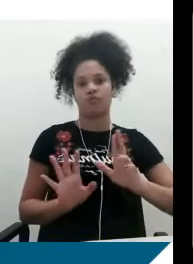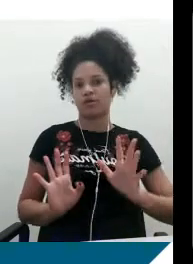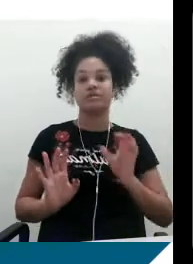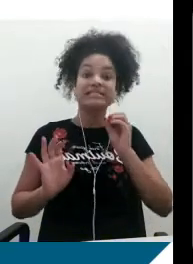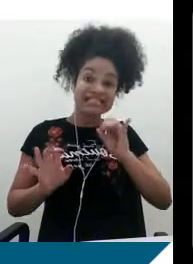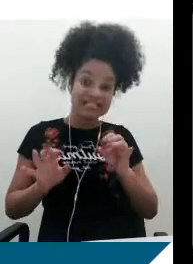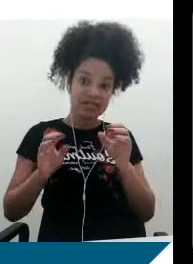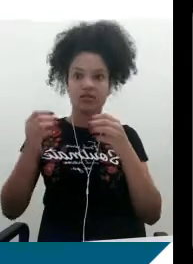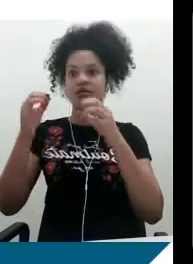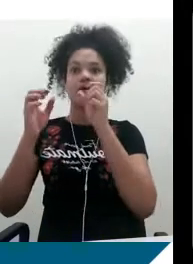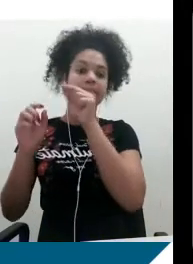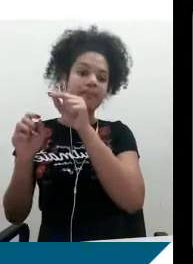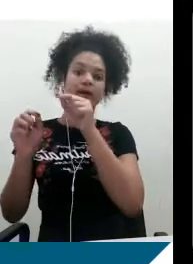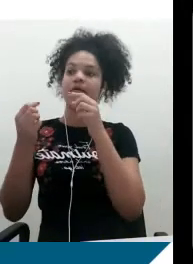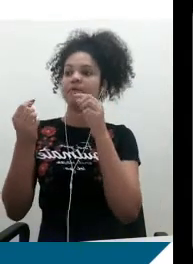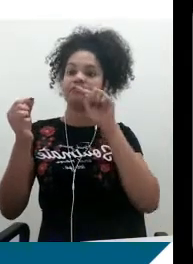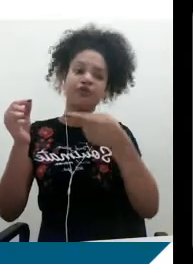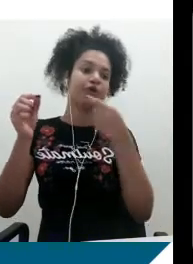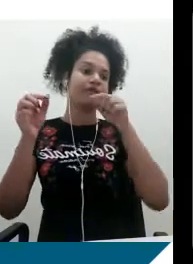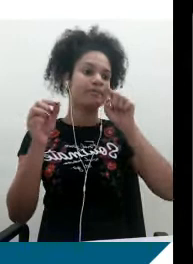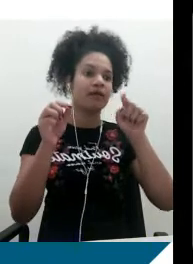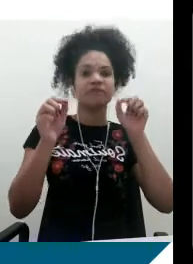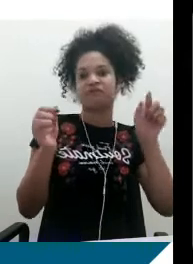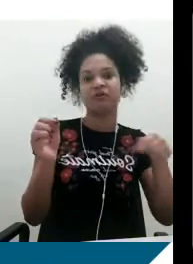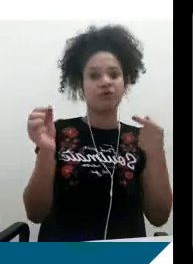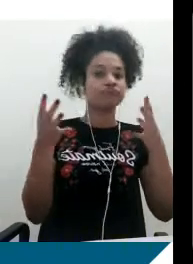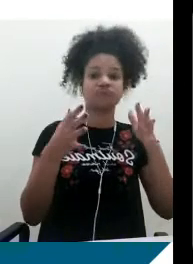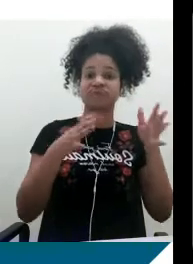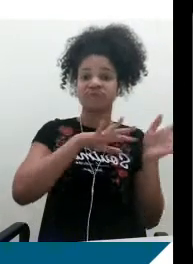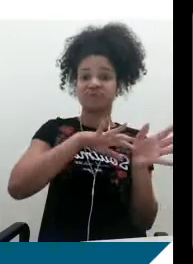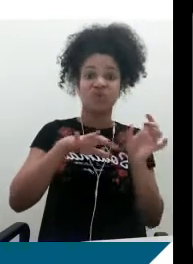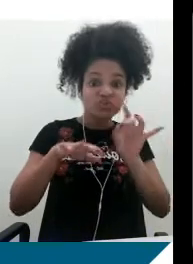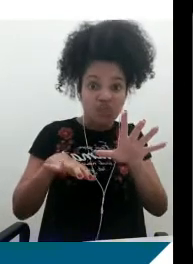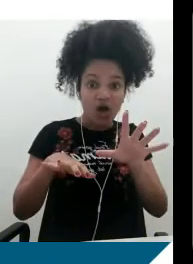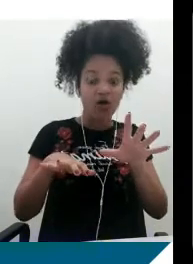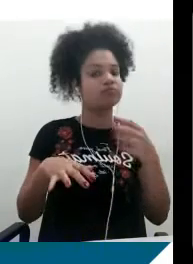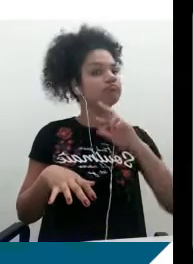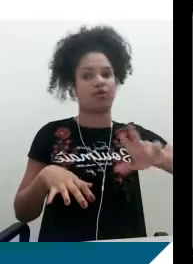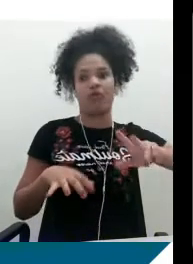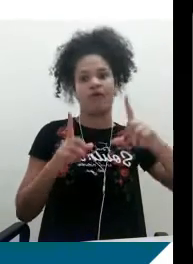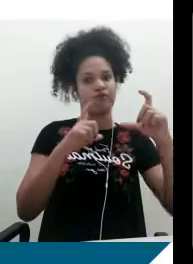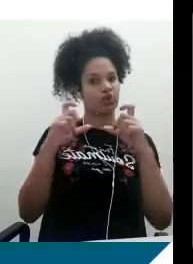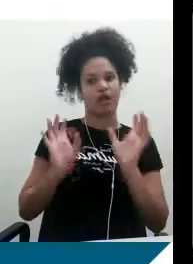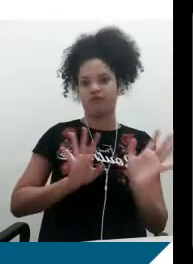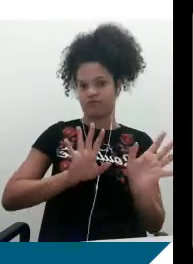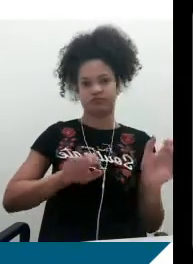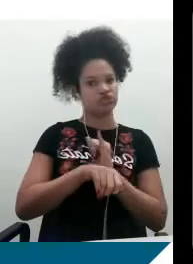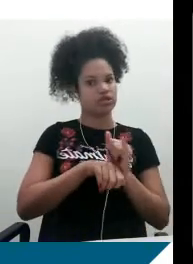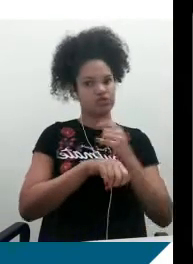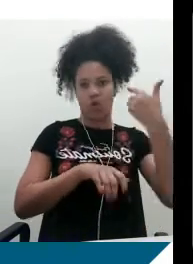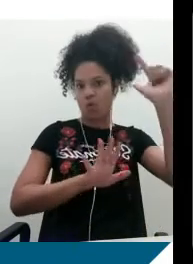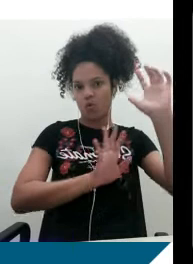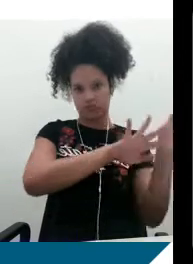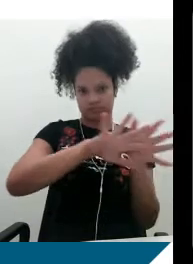estratégia fotográfica, ok? Eu acredito que uma dificuldade comum é justamente selecionar os melhores exemplos